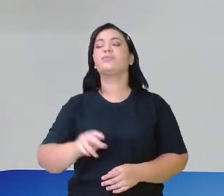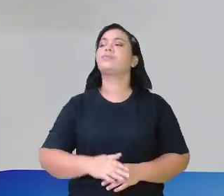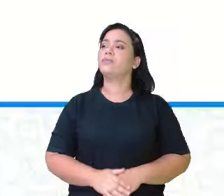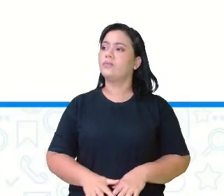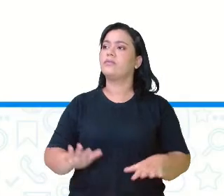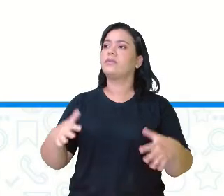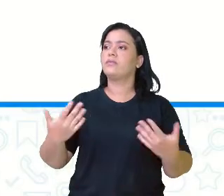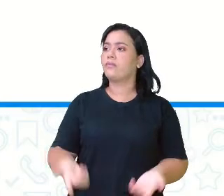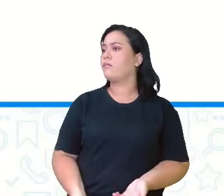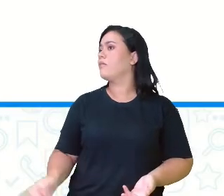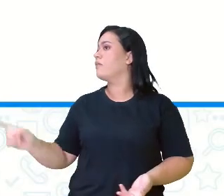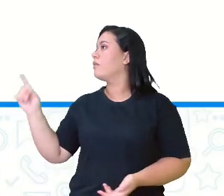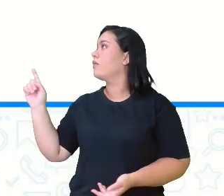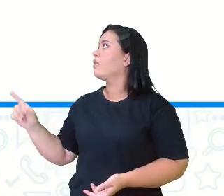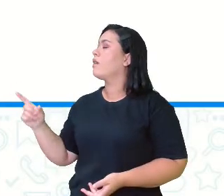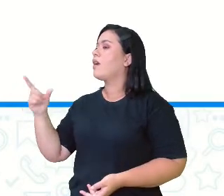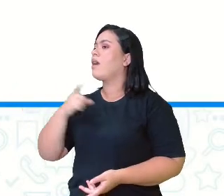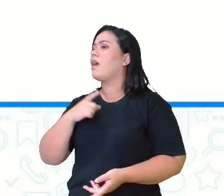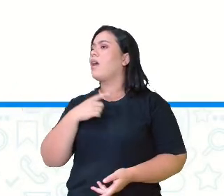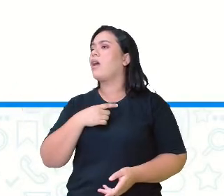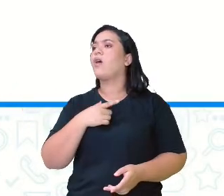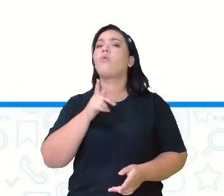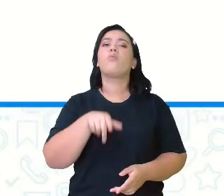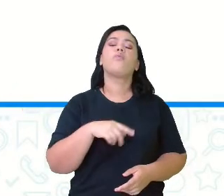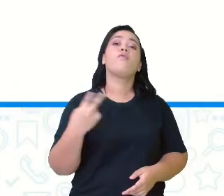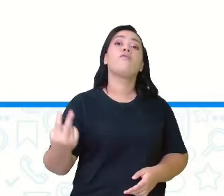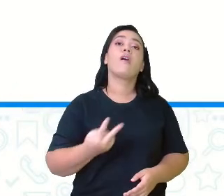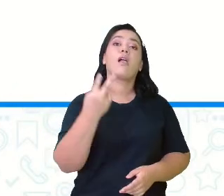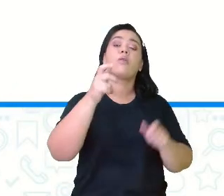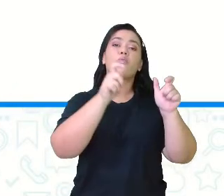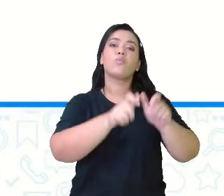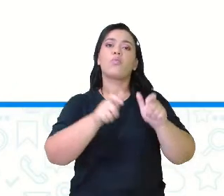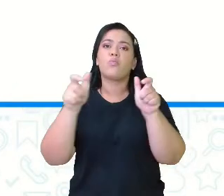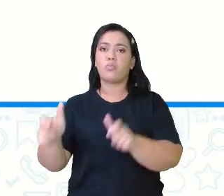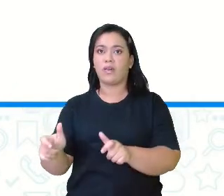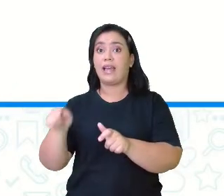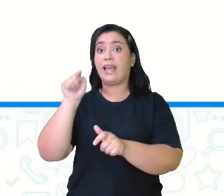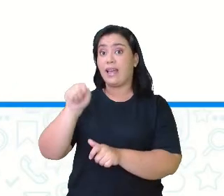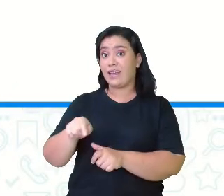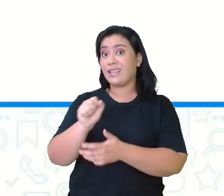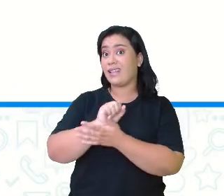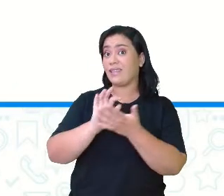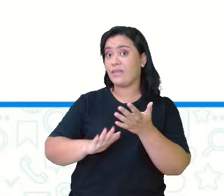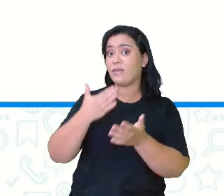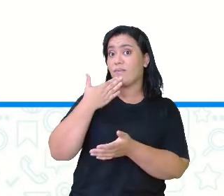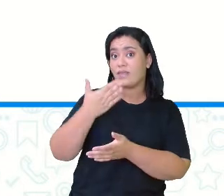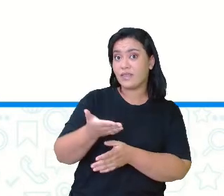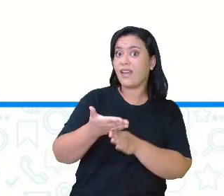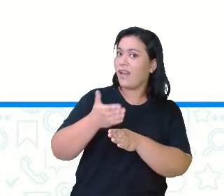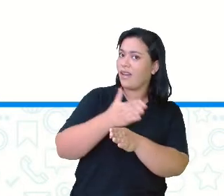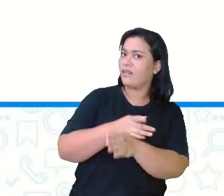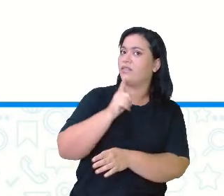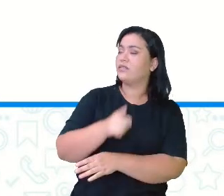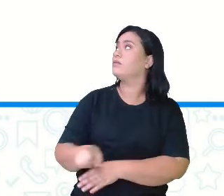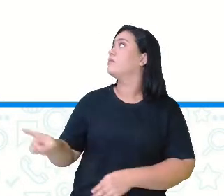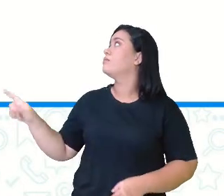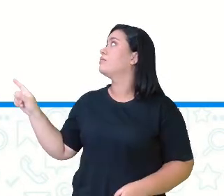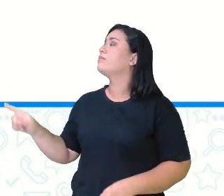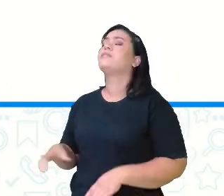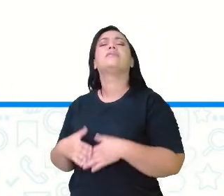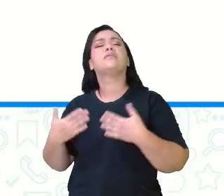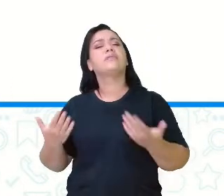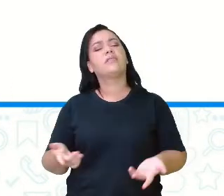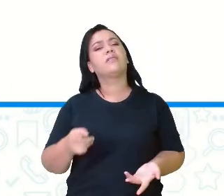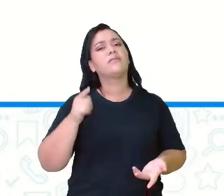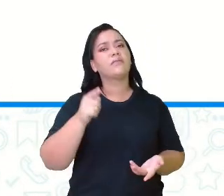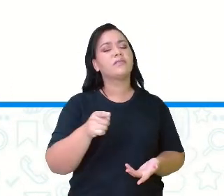vamos colocar no quadro valor de lugar, que era essa atividade que eu pedi para vocês fazerem. Porém,